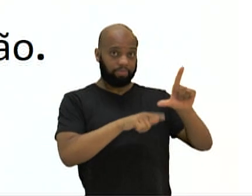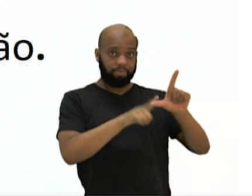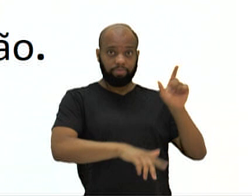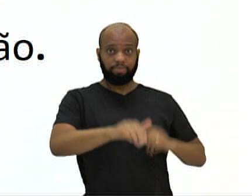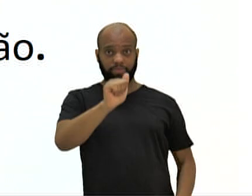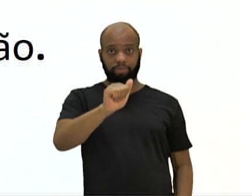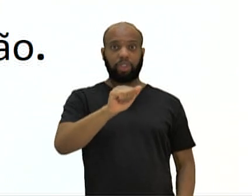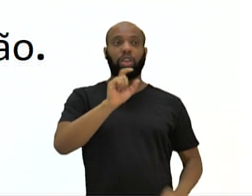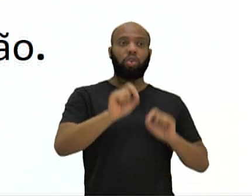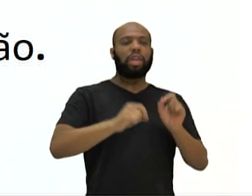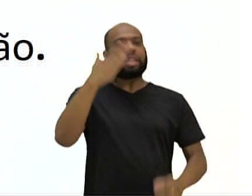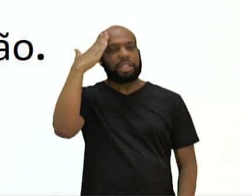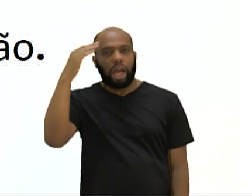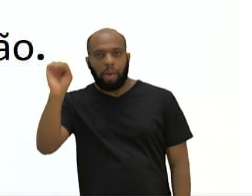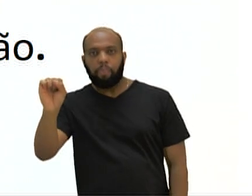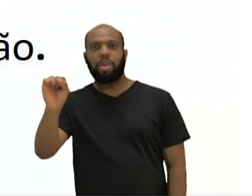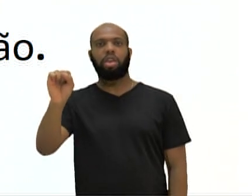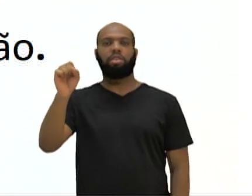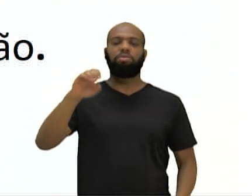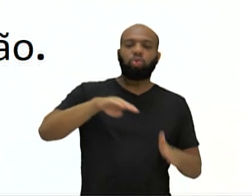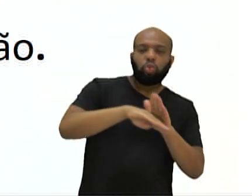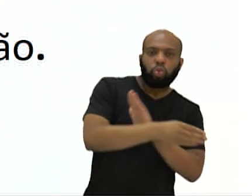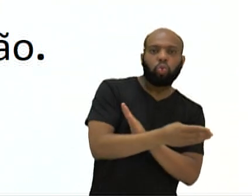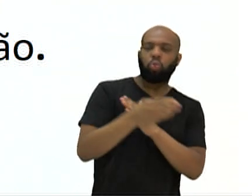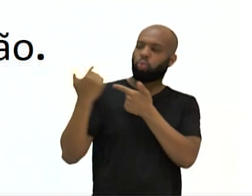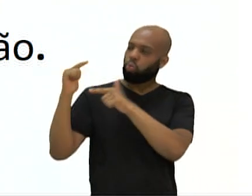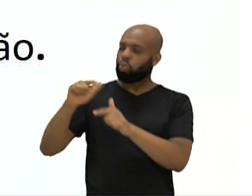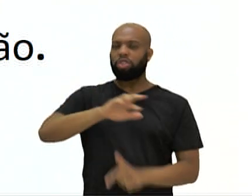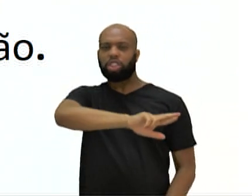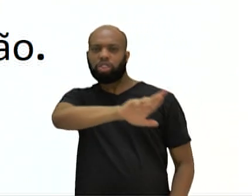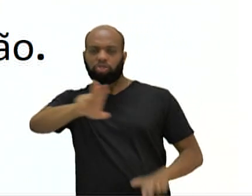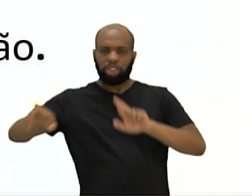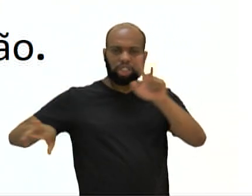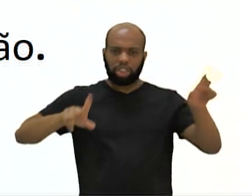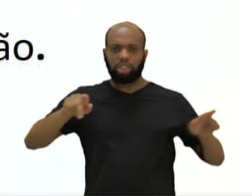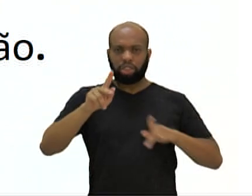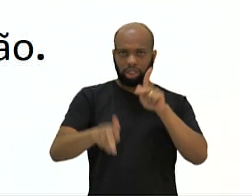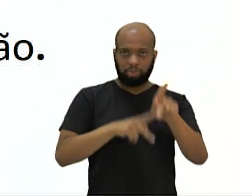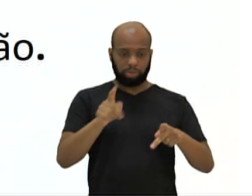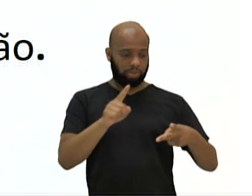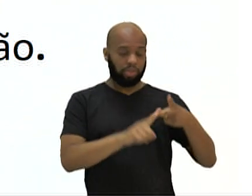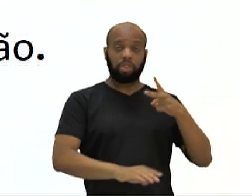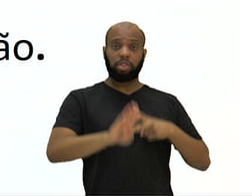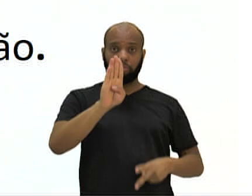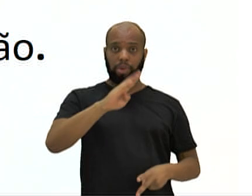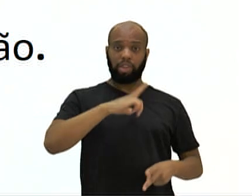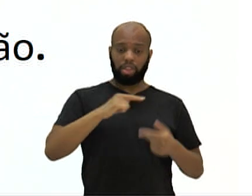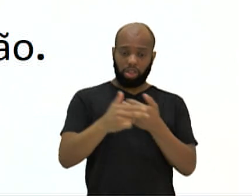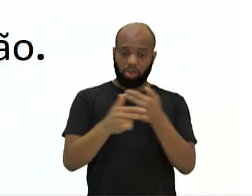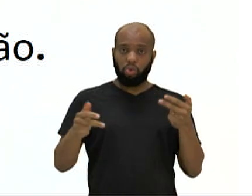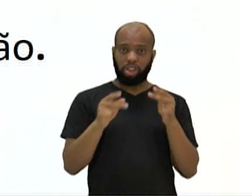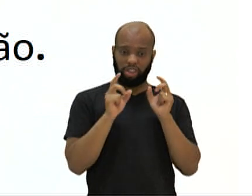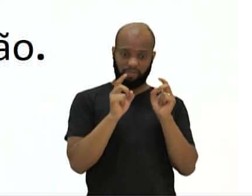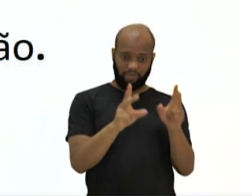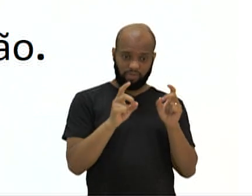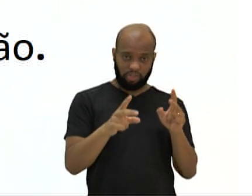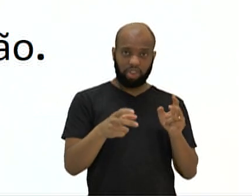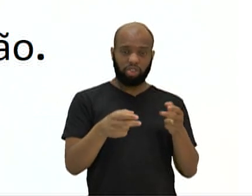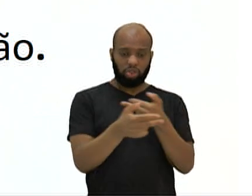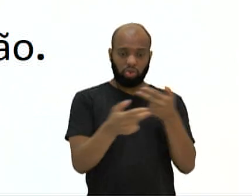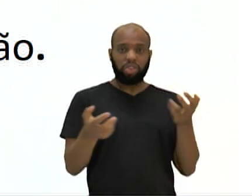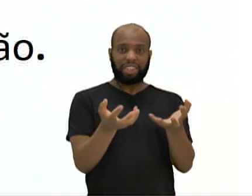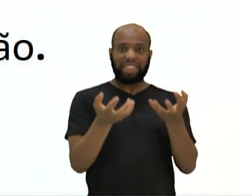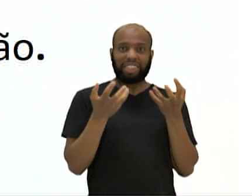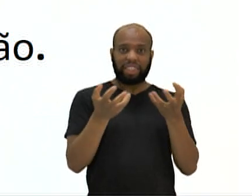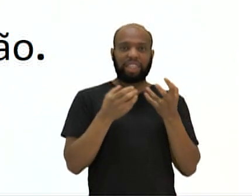valores, saberes e costumes de diferentes povos. Ou letra B, elementos de mercadoria produzidos por meio da ideologia para